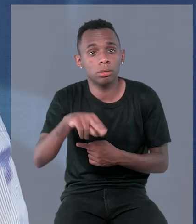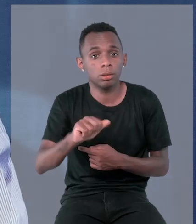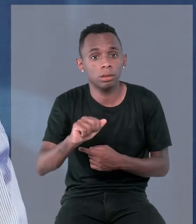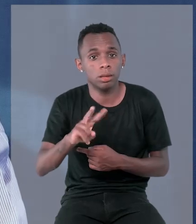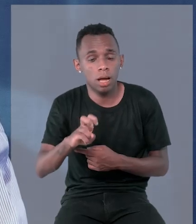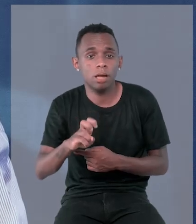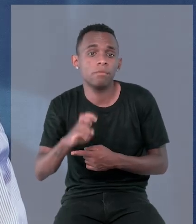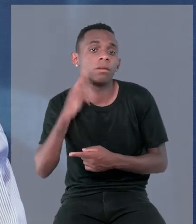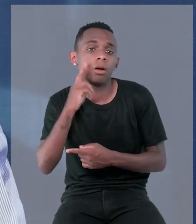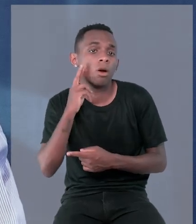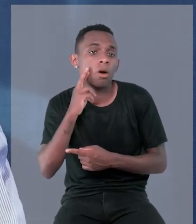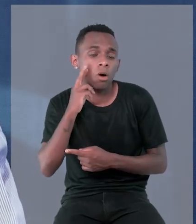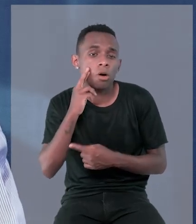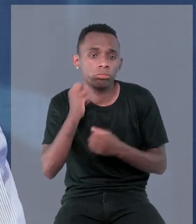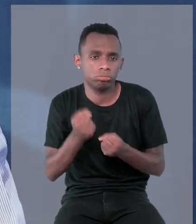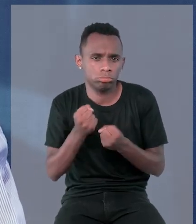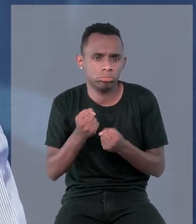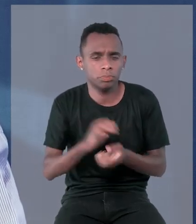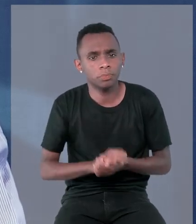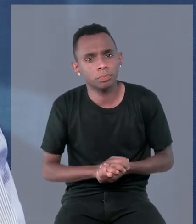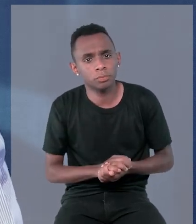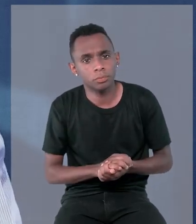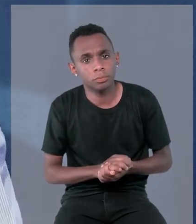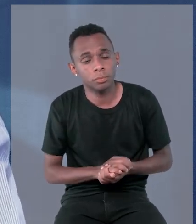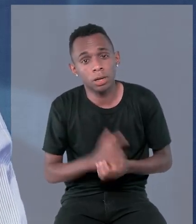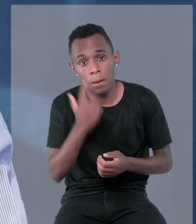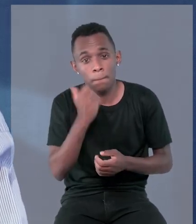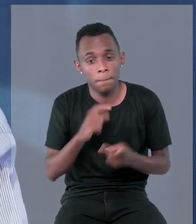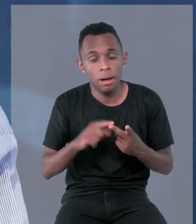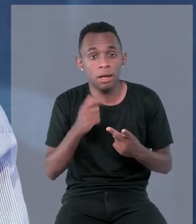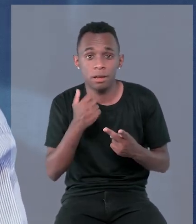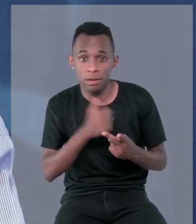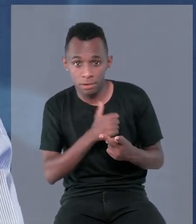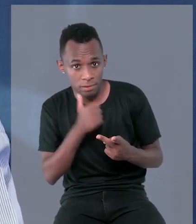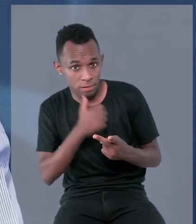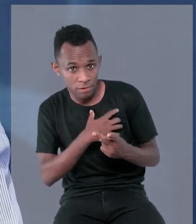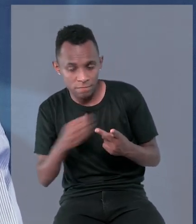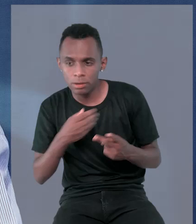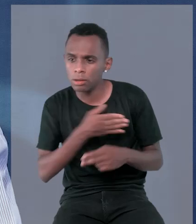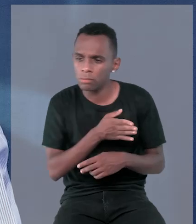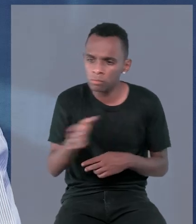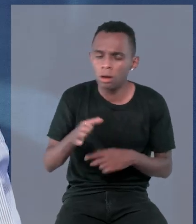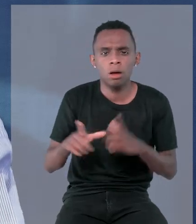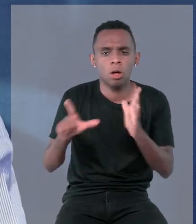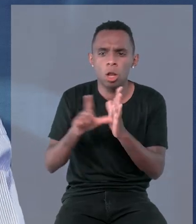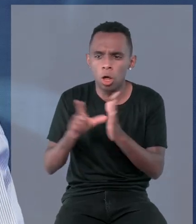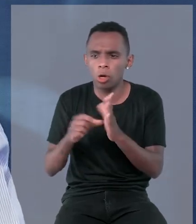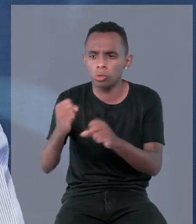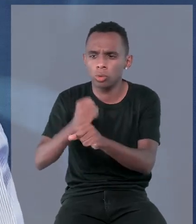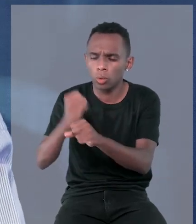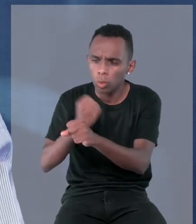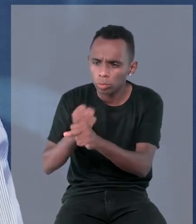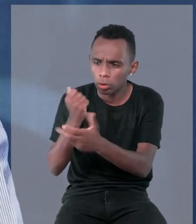Choque, né? Porque o que acontece ali? O pai e a filha vão numa loja de material de construção para